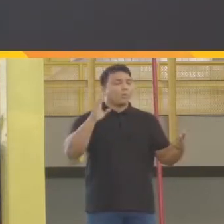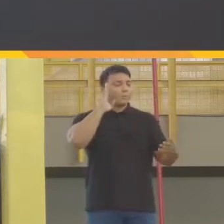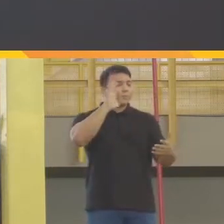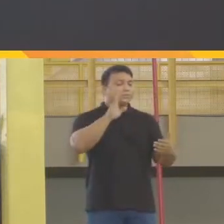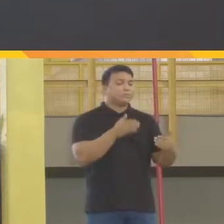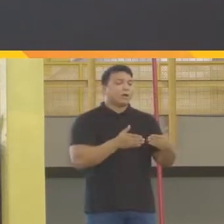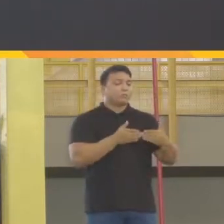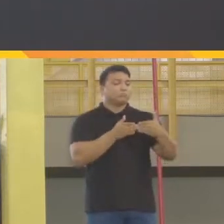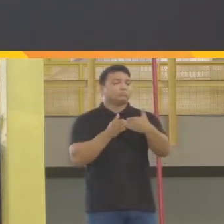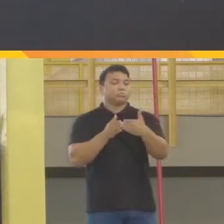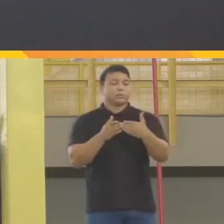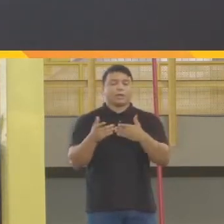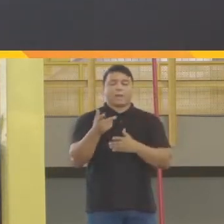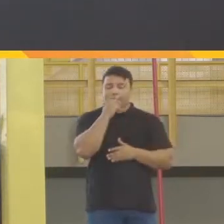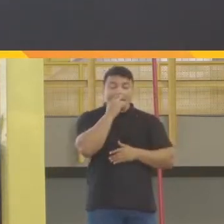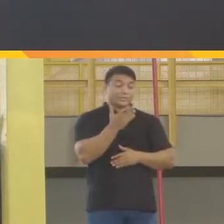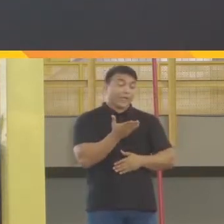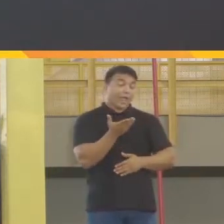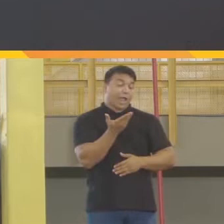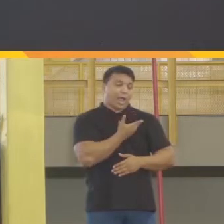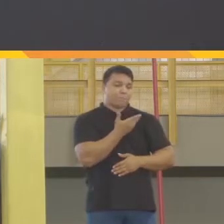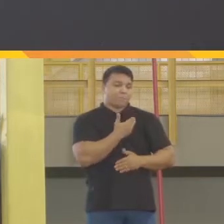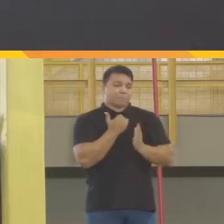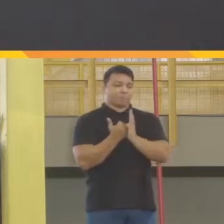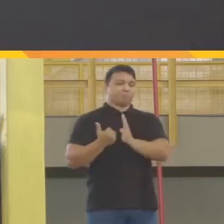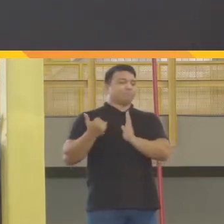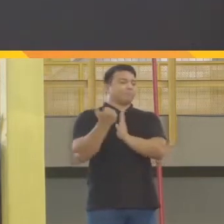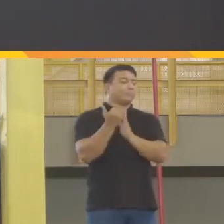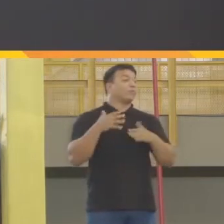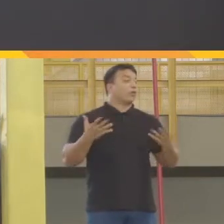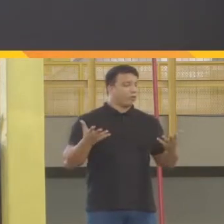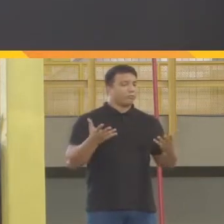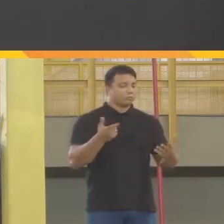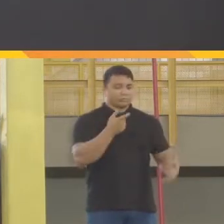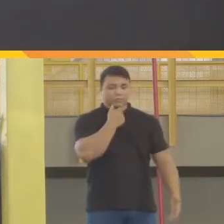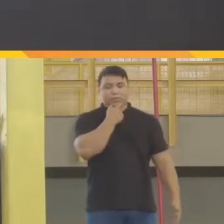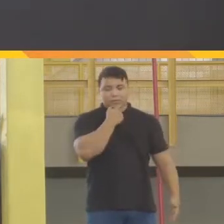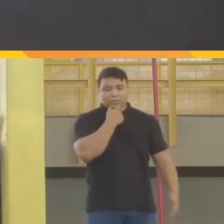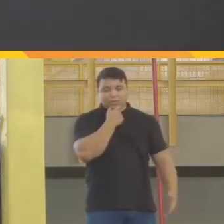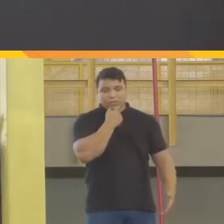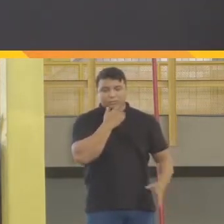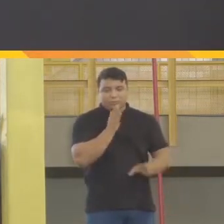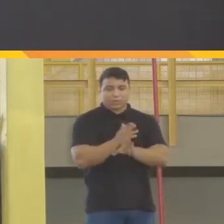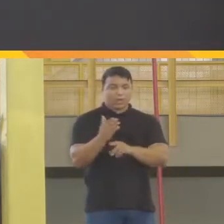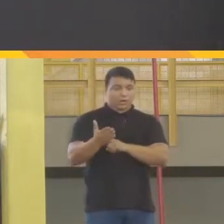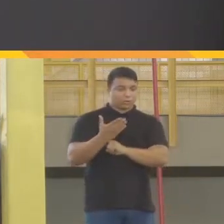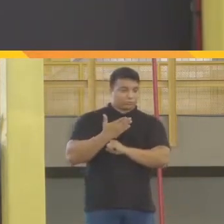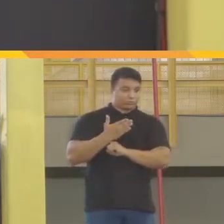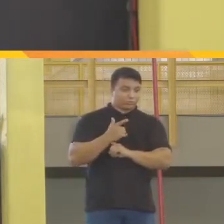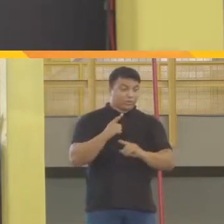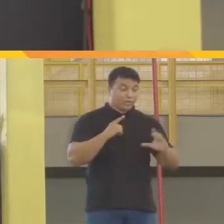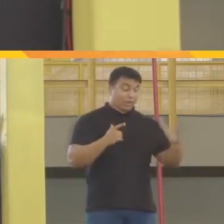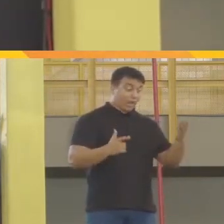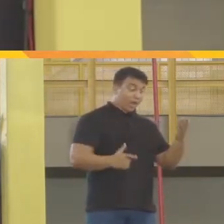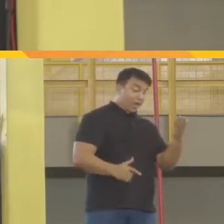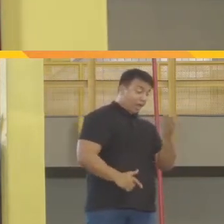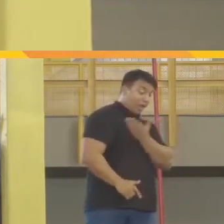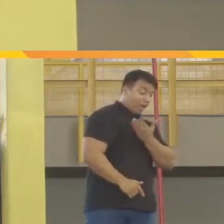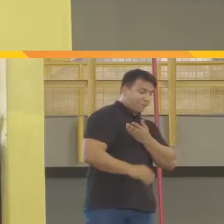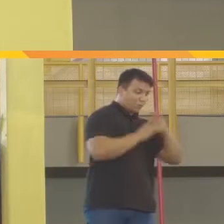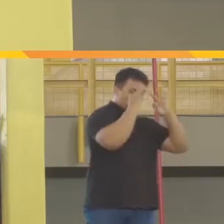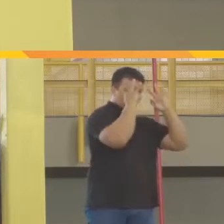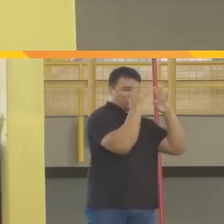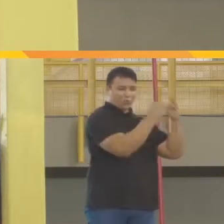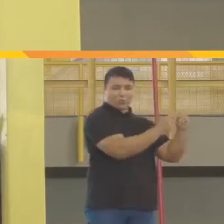mais BFF de Portugal? Inglaterra. Então, aos amigos, tudo, né?